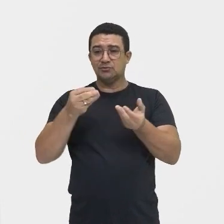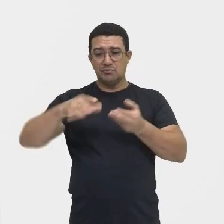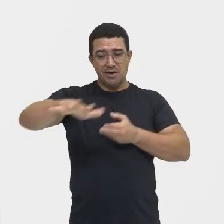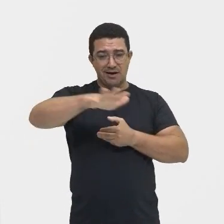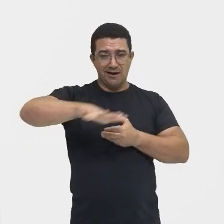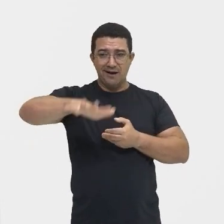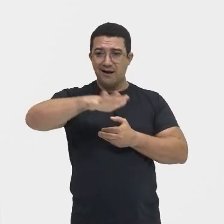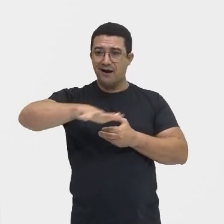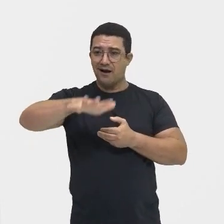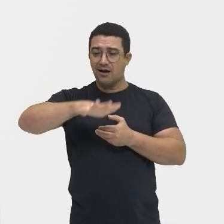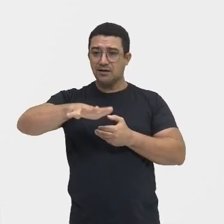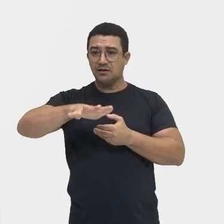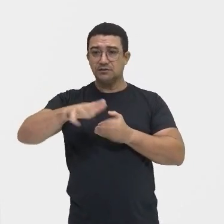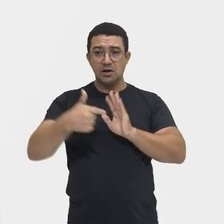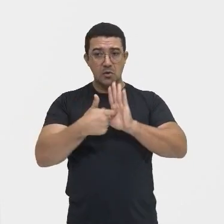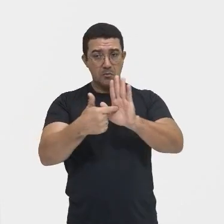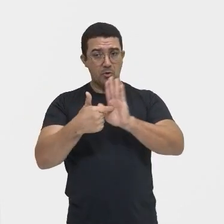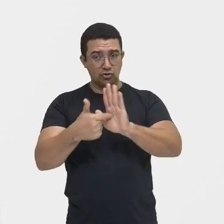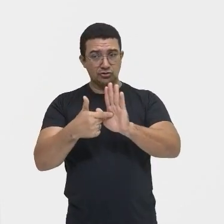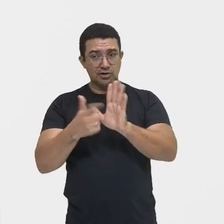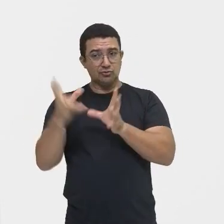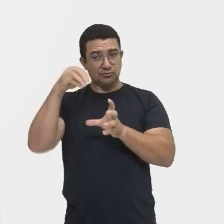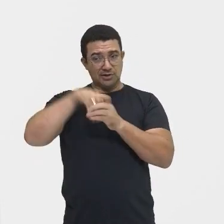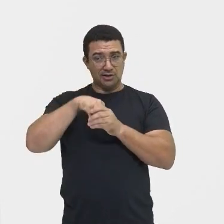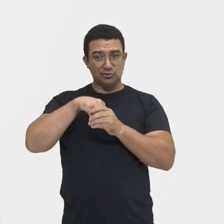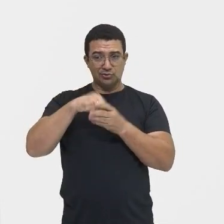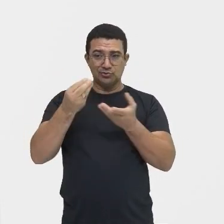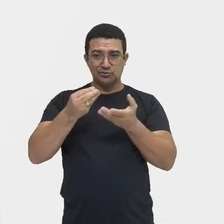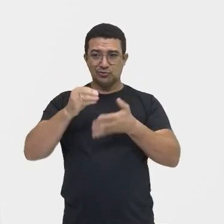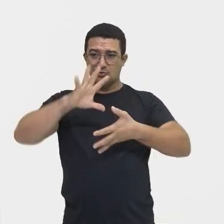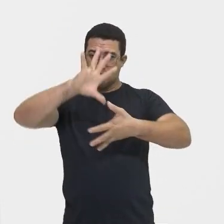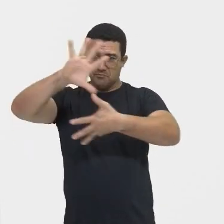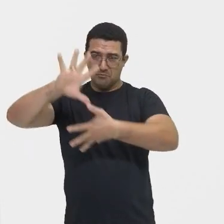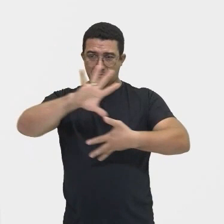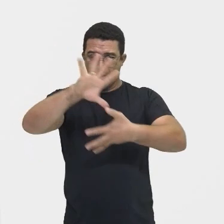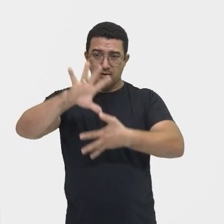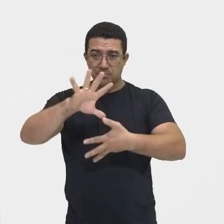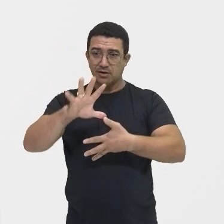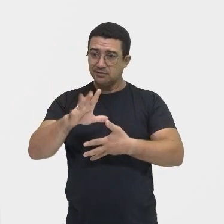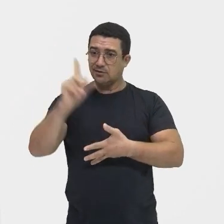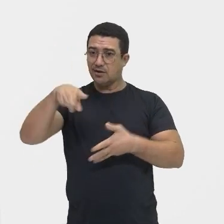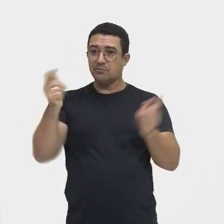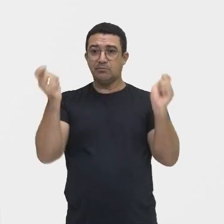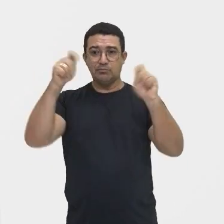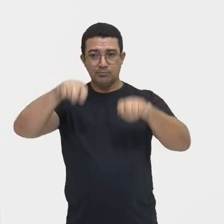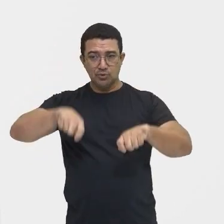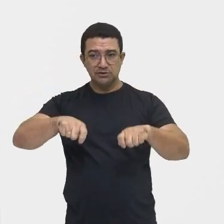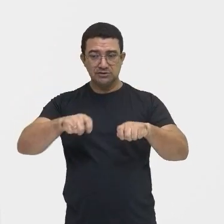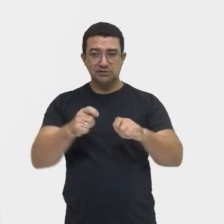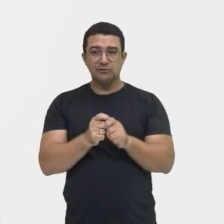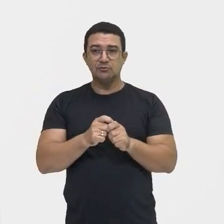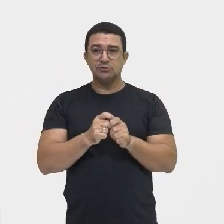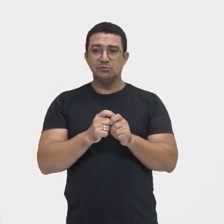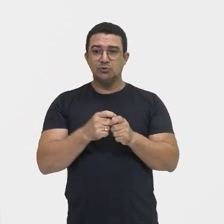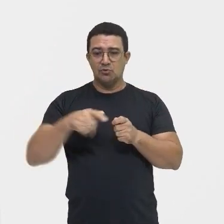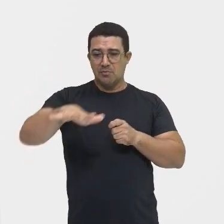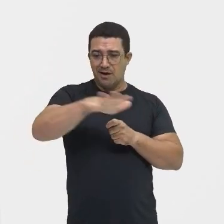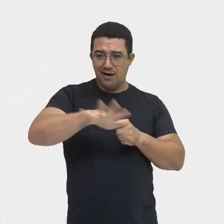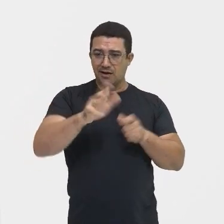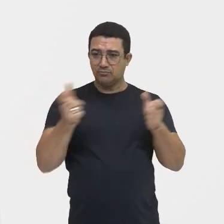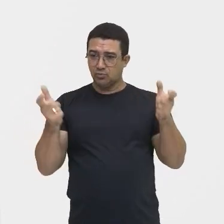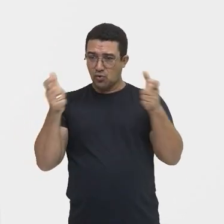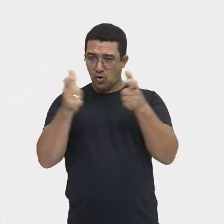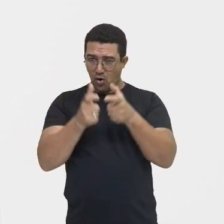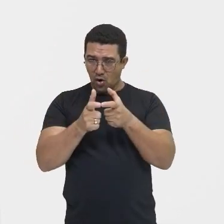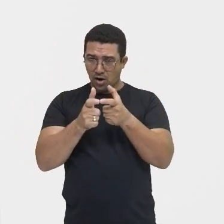área, tá certo? Que a gente está representando nesse mapa. Então, o mapa permite que a gente reduza uma grande área, coloque essa